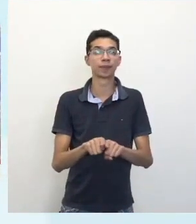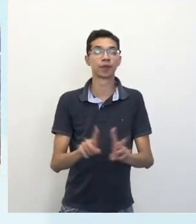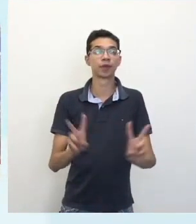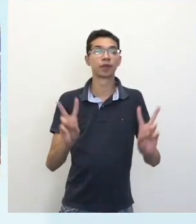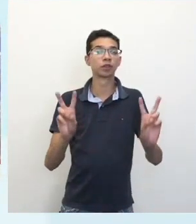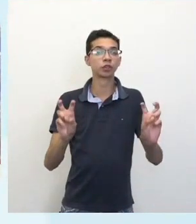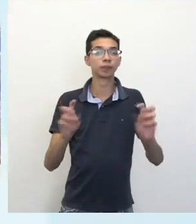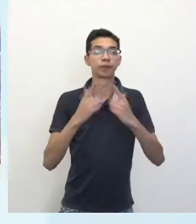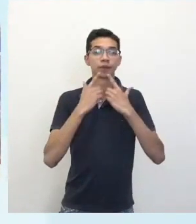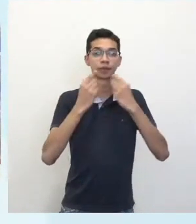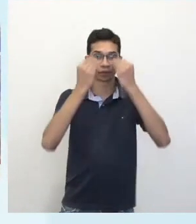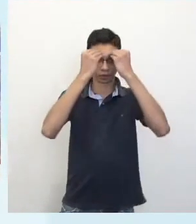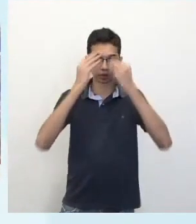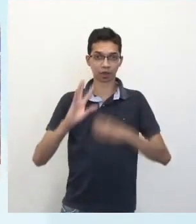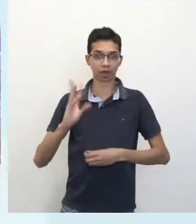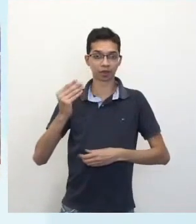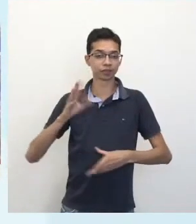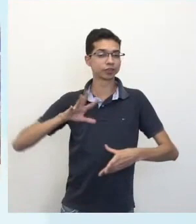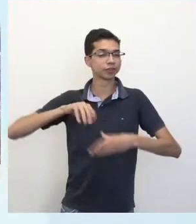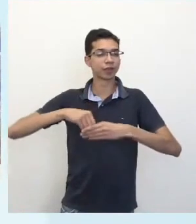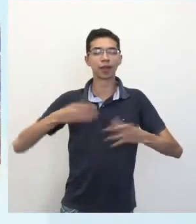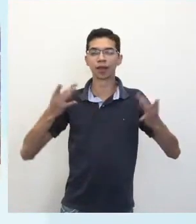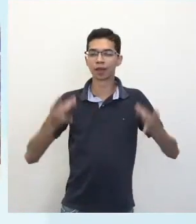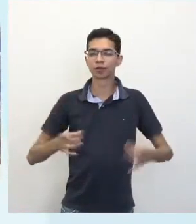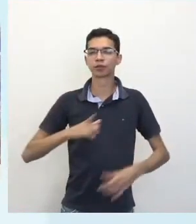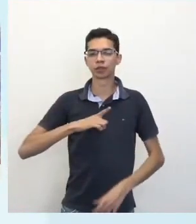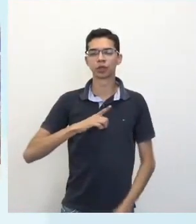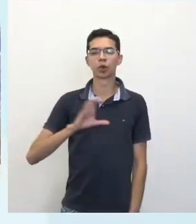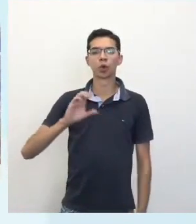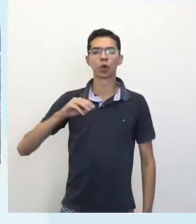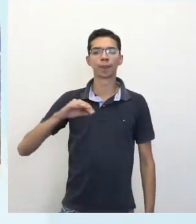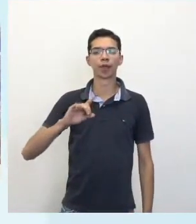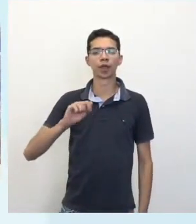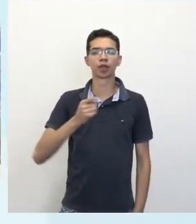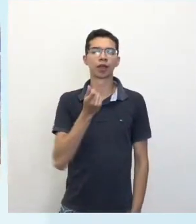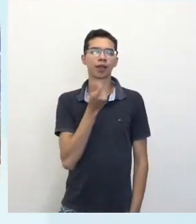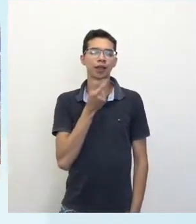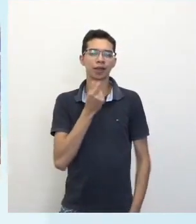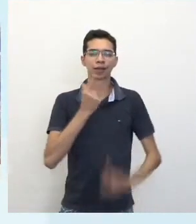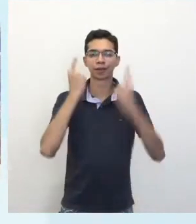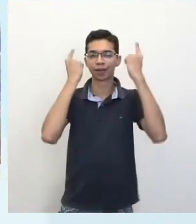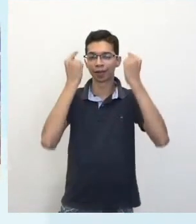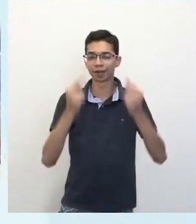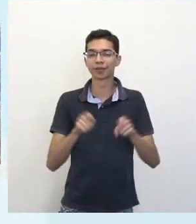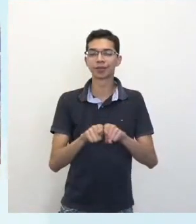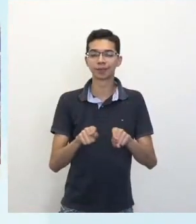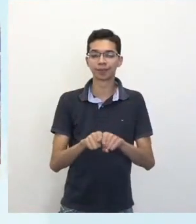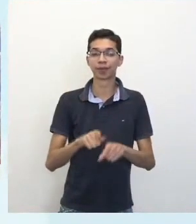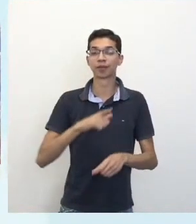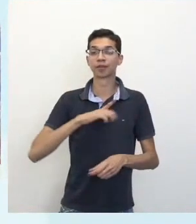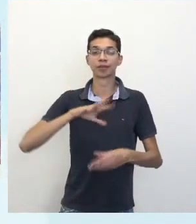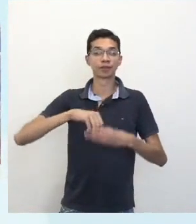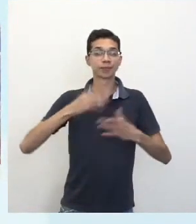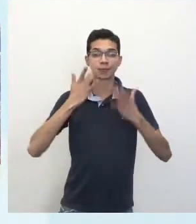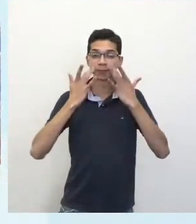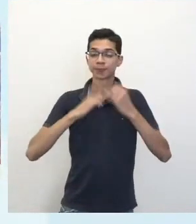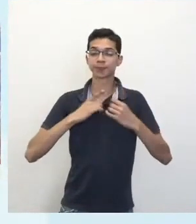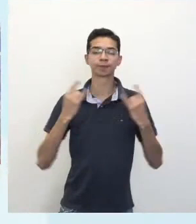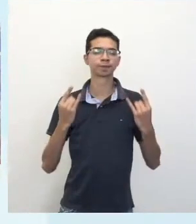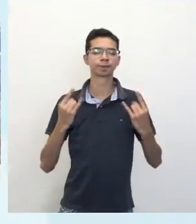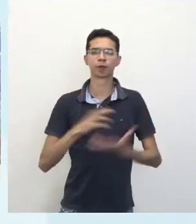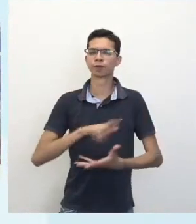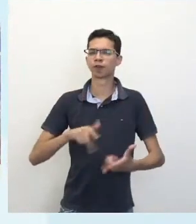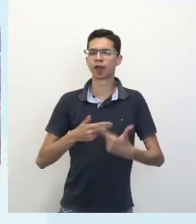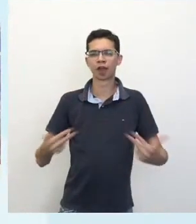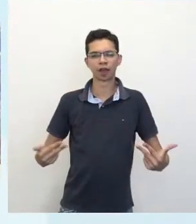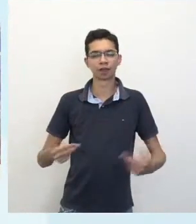linguagem das artes visuais, né? Você tem comédia dell'arte, comédia grega dentro do teatro, heavy metal, thrash metal, doom